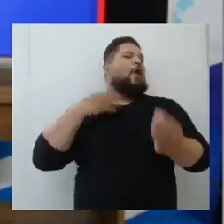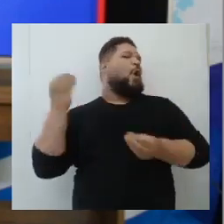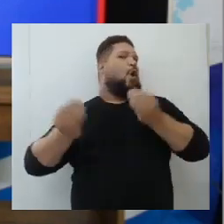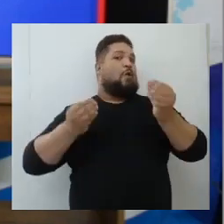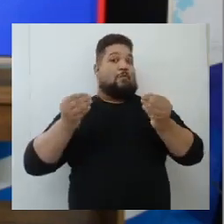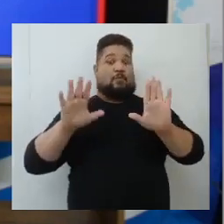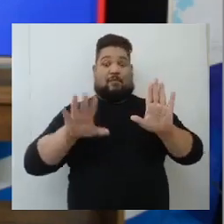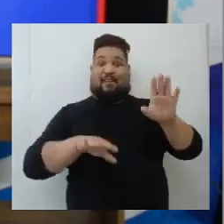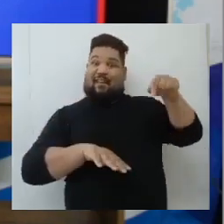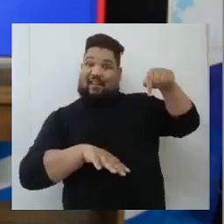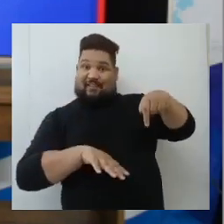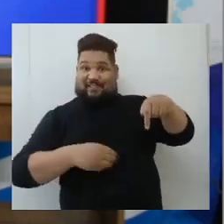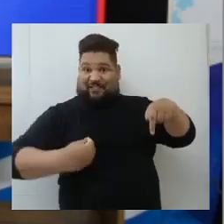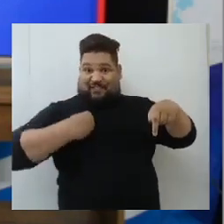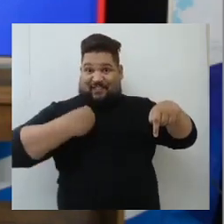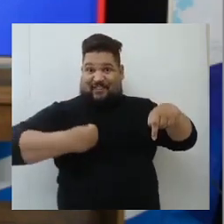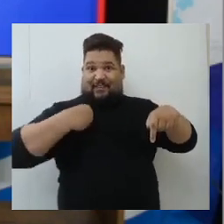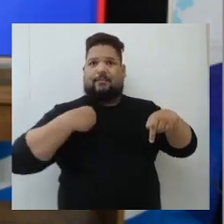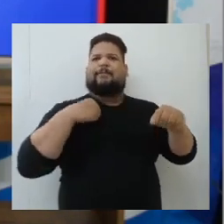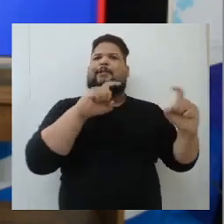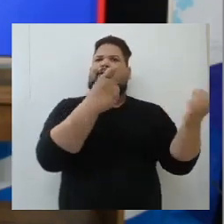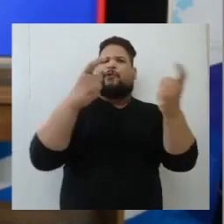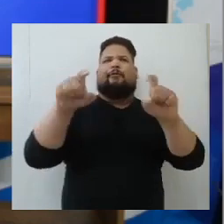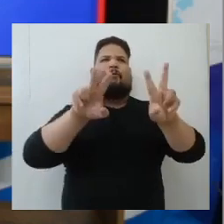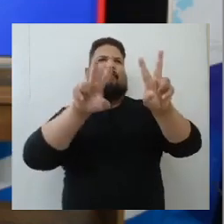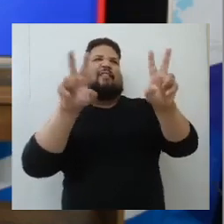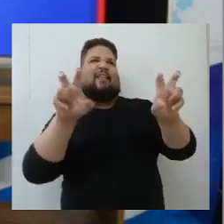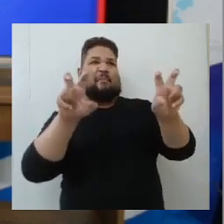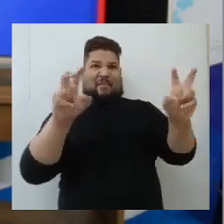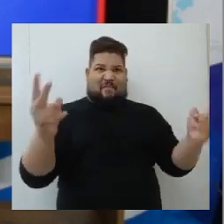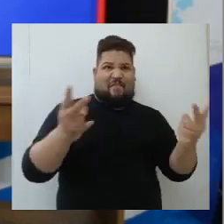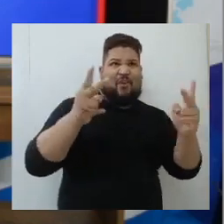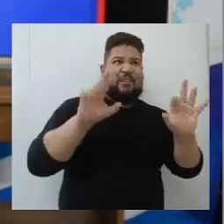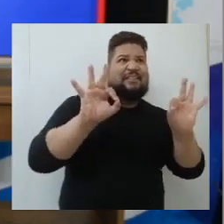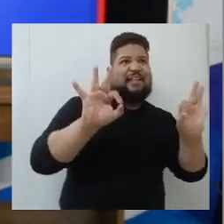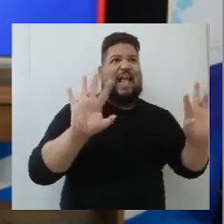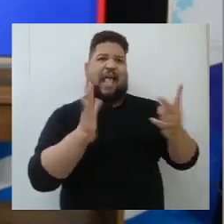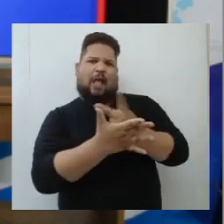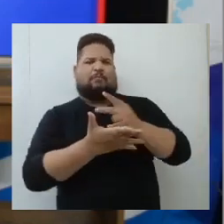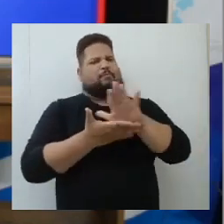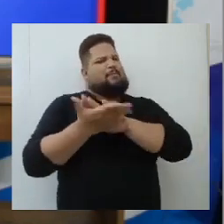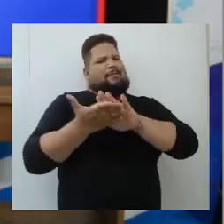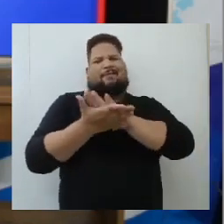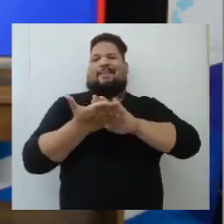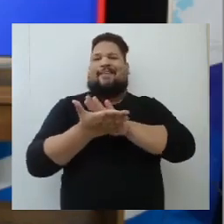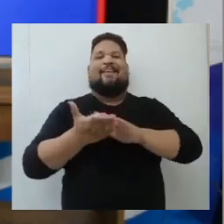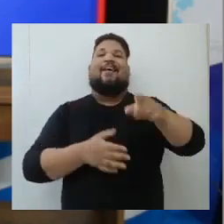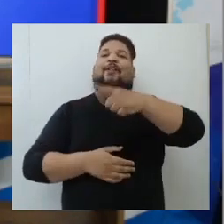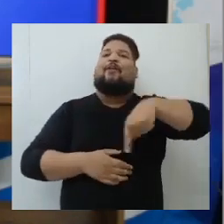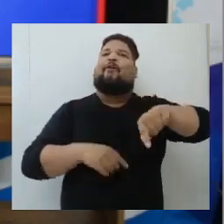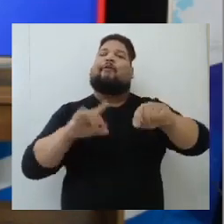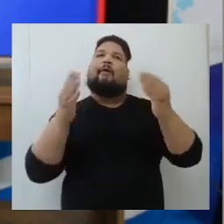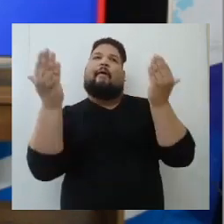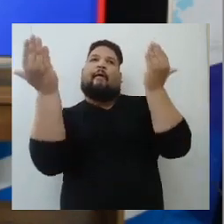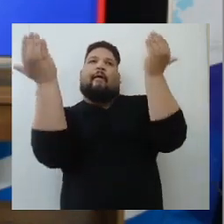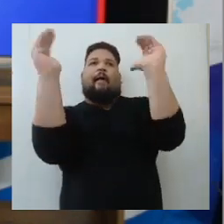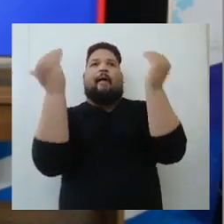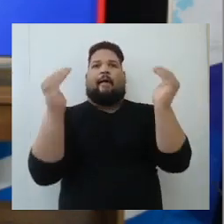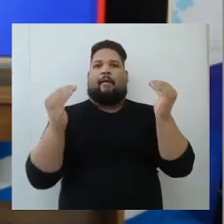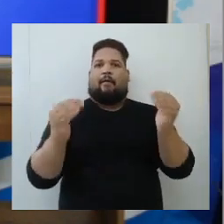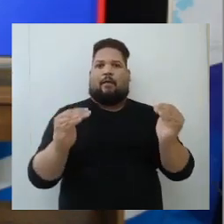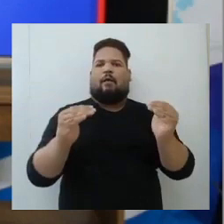estamos aqui para uma discussão sobre o que é válido e o que não é, mas sim para analisar os possíveis processos